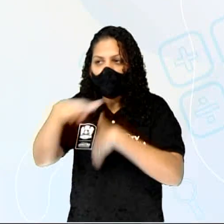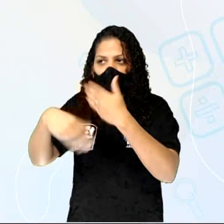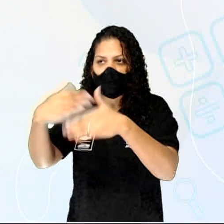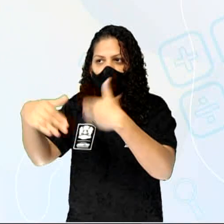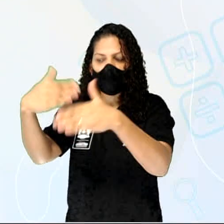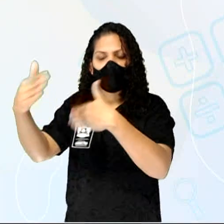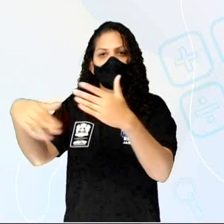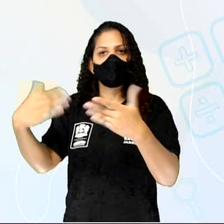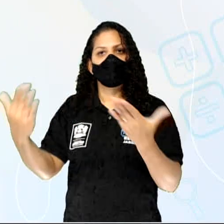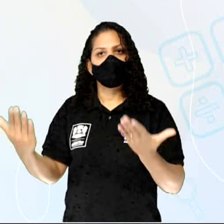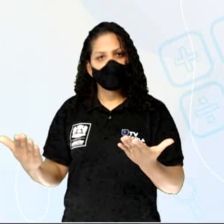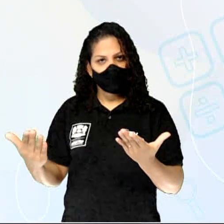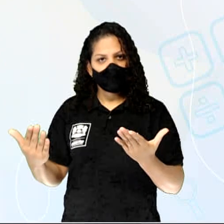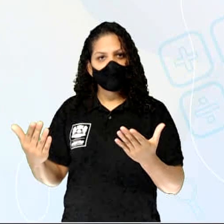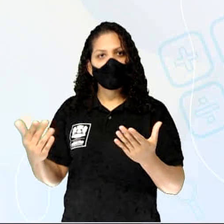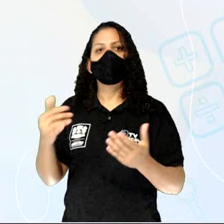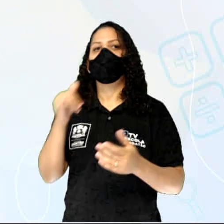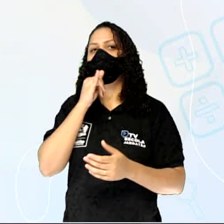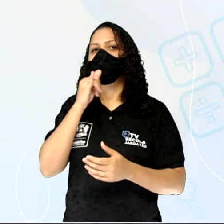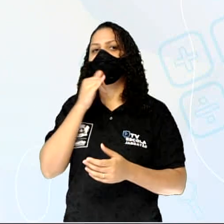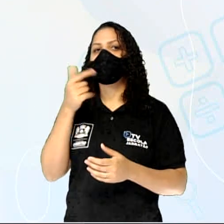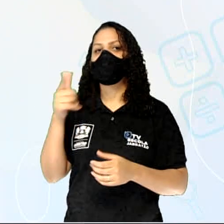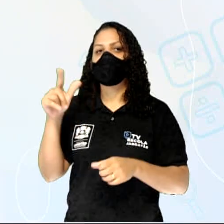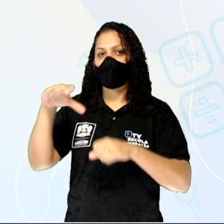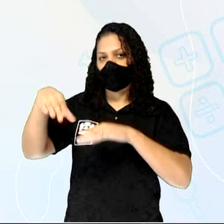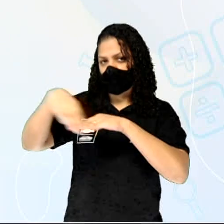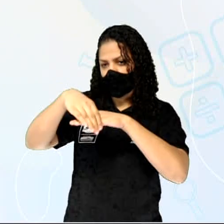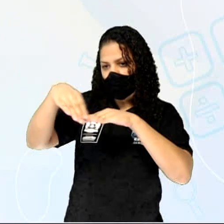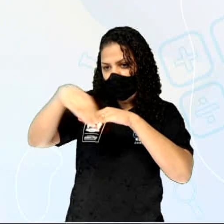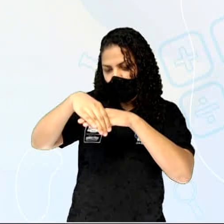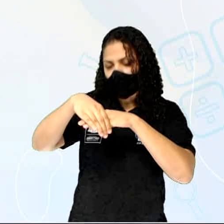Sapatos. A produção atingiu os